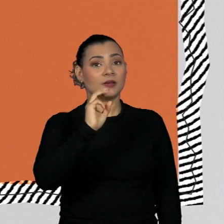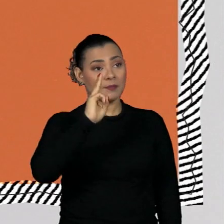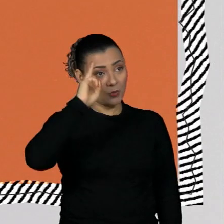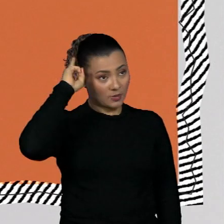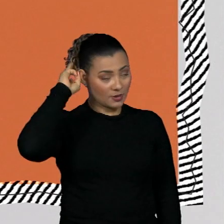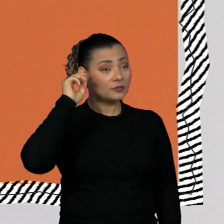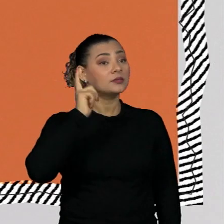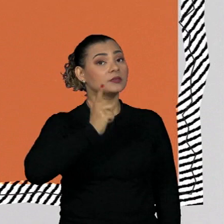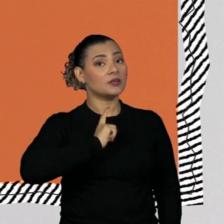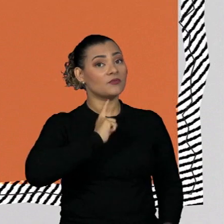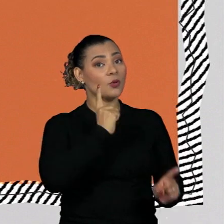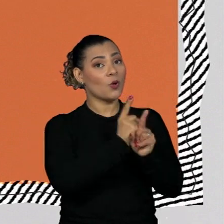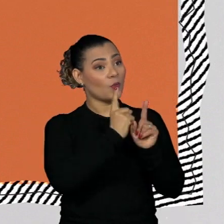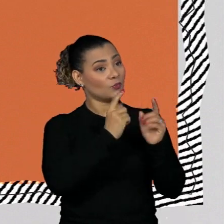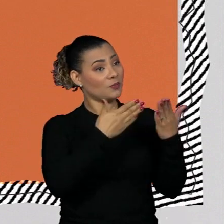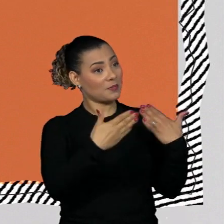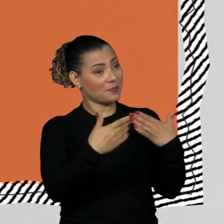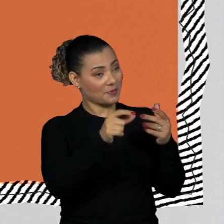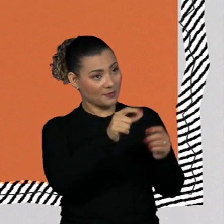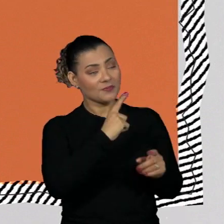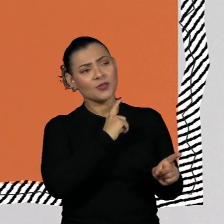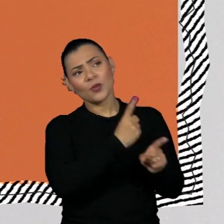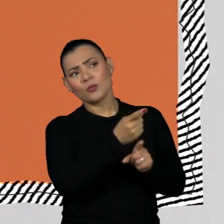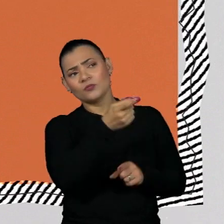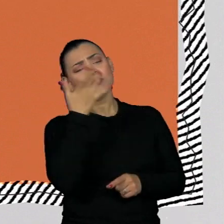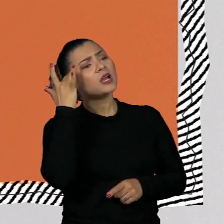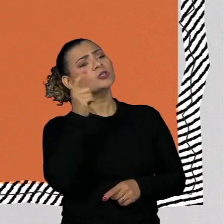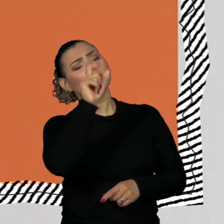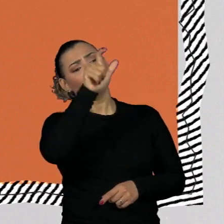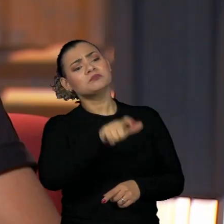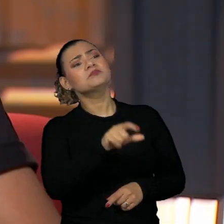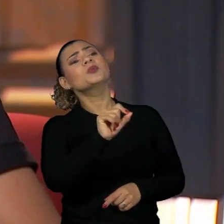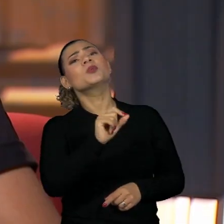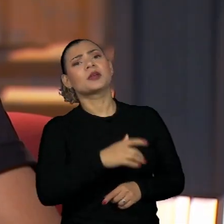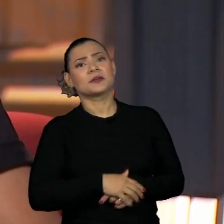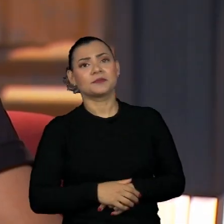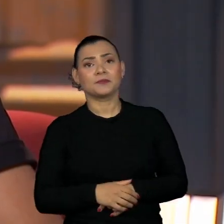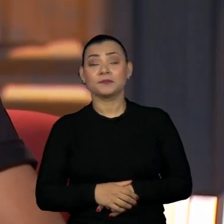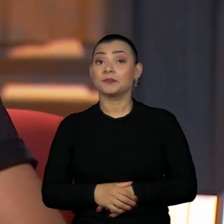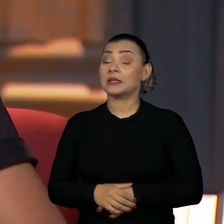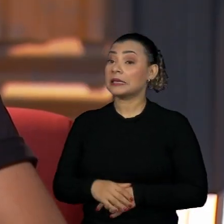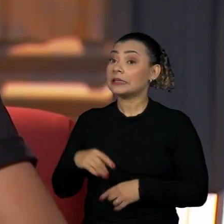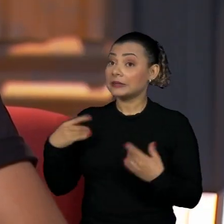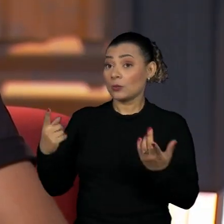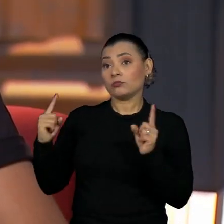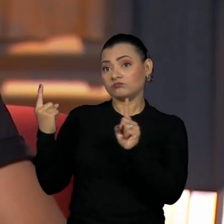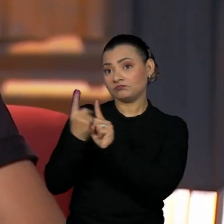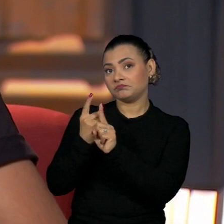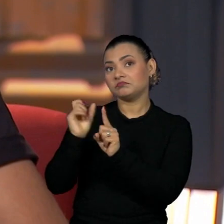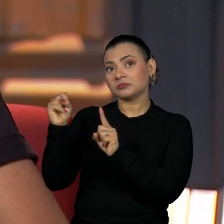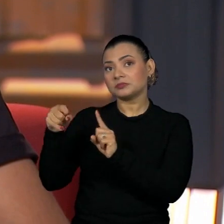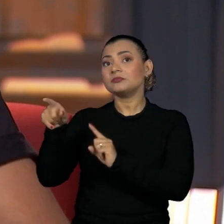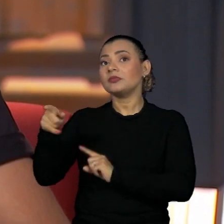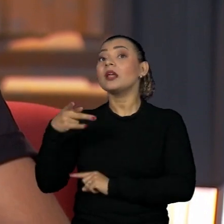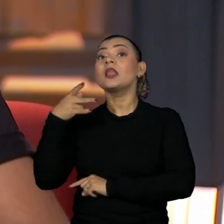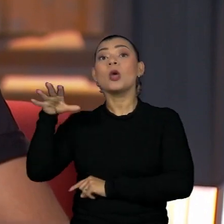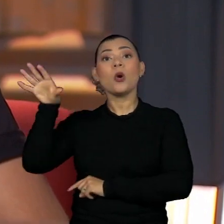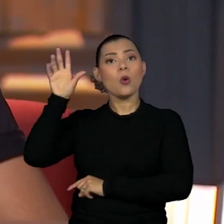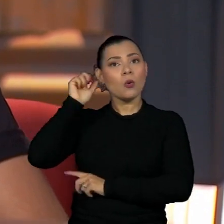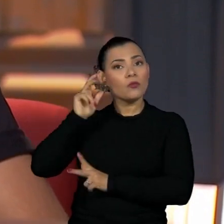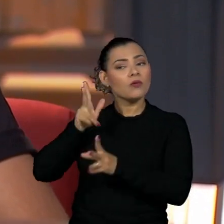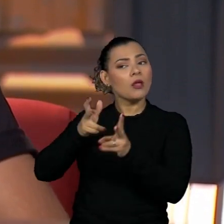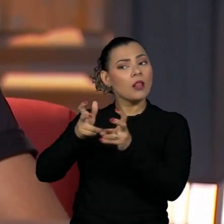encontro republicano. Foi. O que você achou dele? Olha, eu achei que ele ouve bem e fala bem.